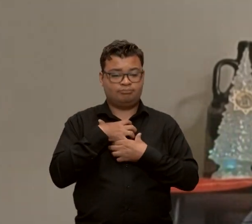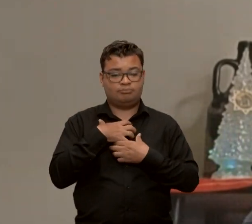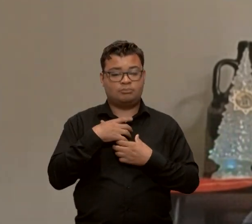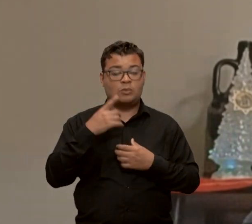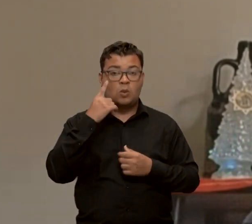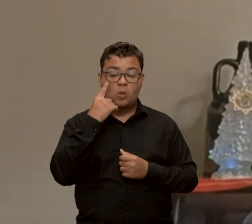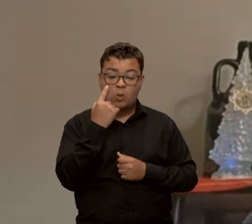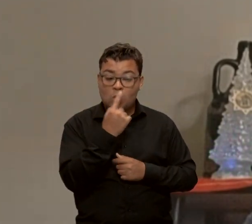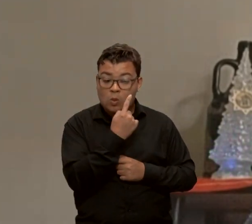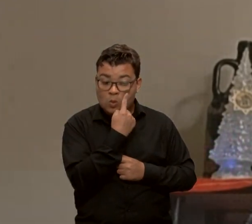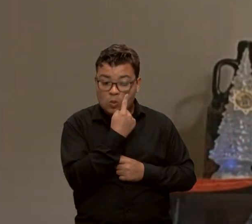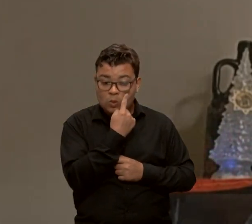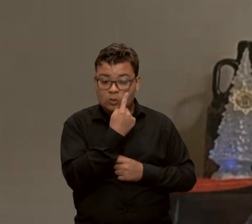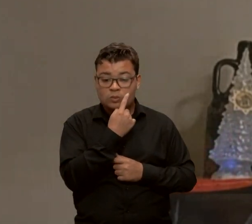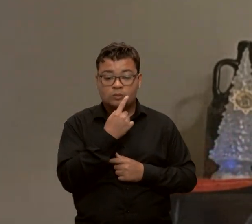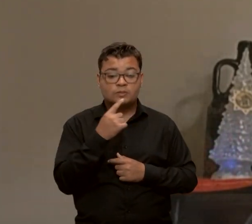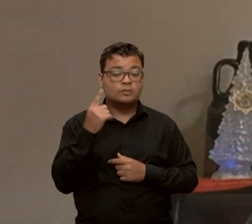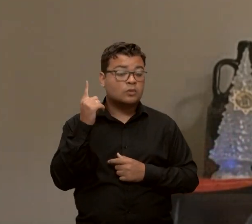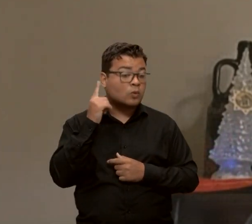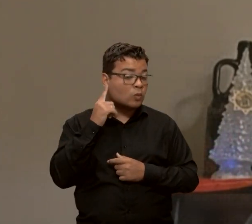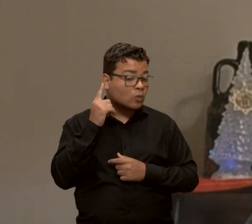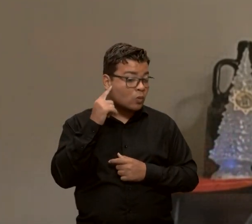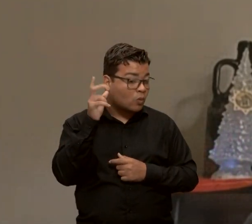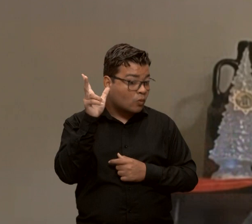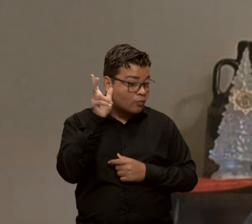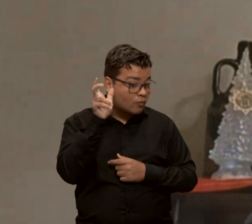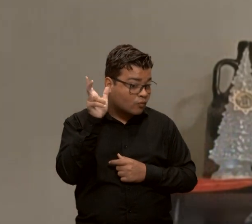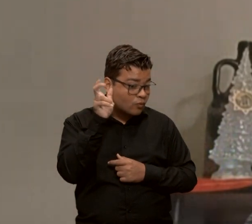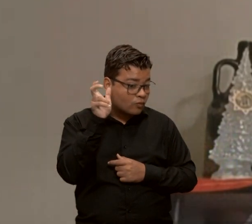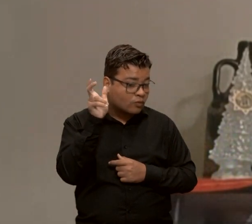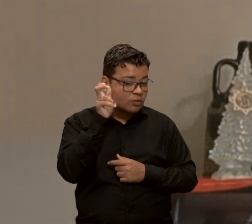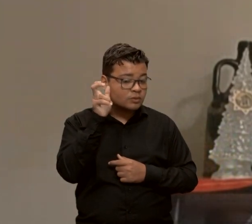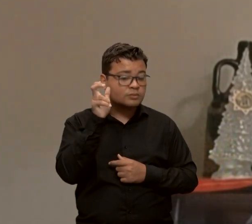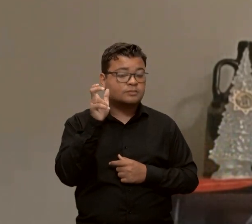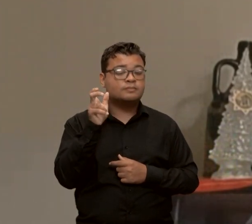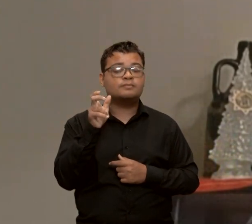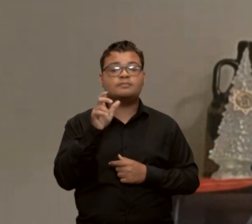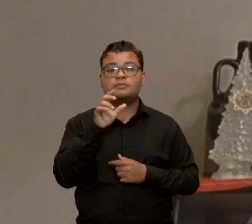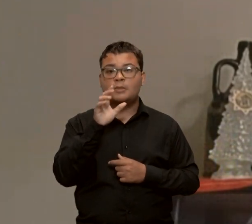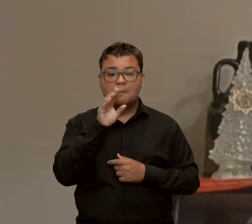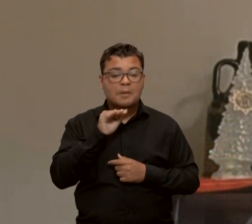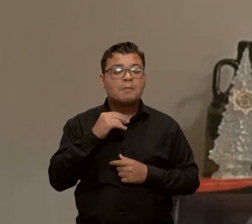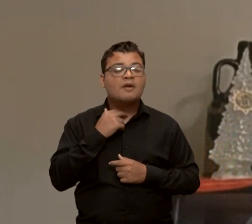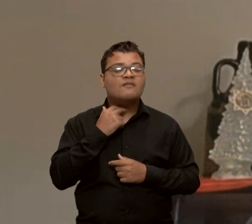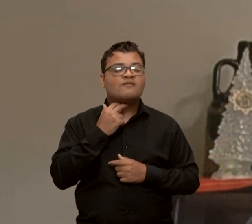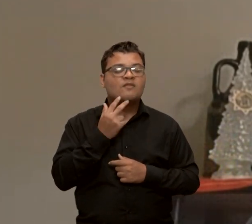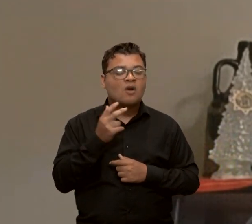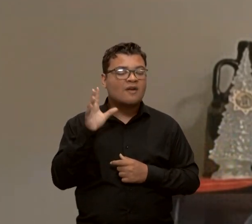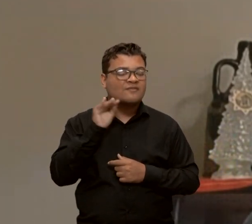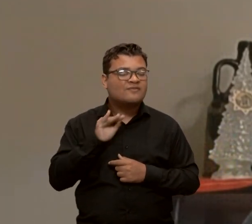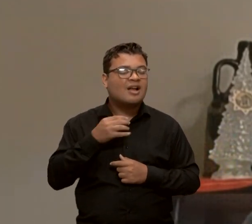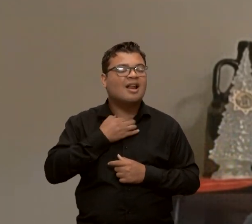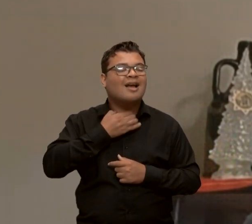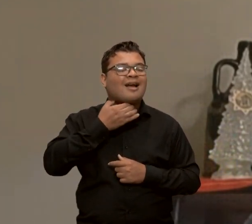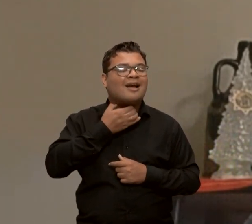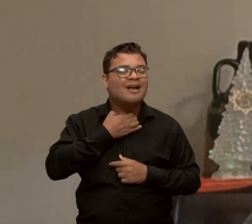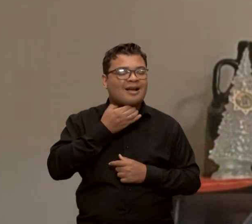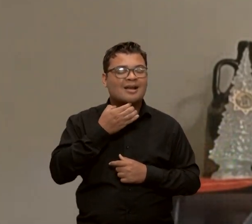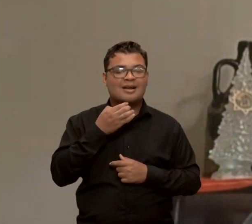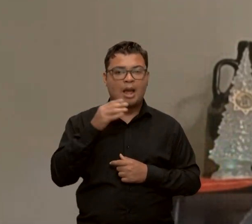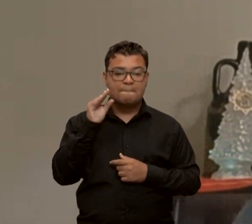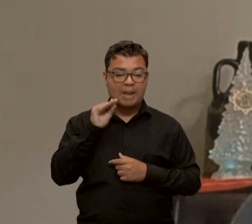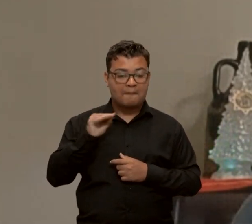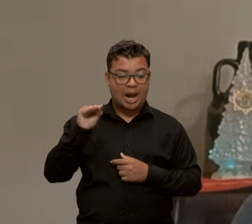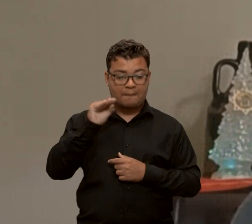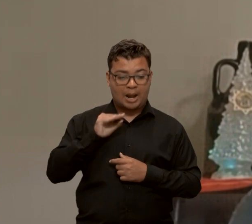os nossos olhos, envolve os nossos ouvidos, envolve as nossas falanges, a nossa boca. Então, envolve